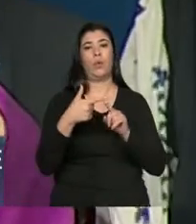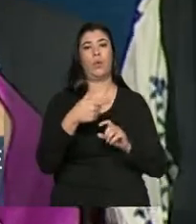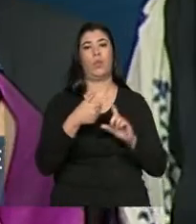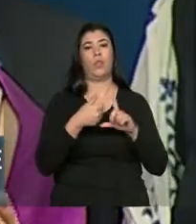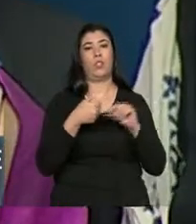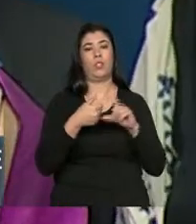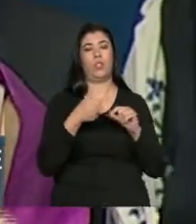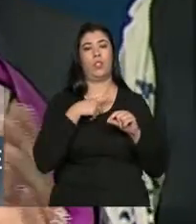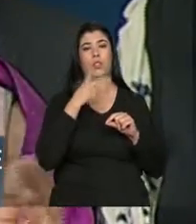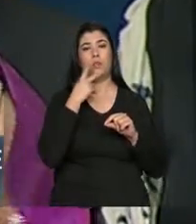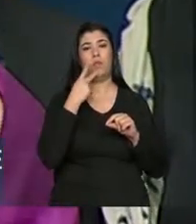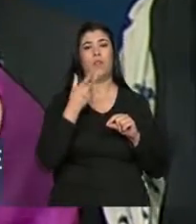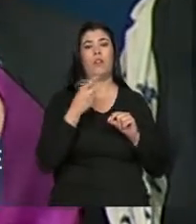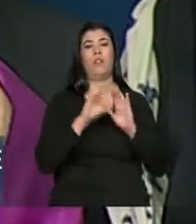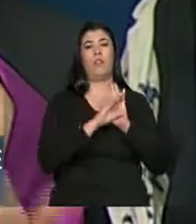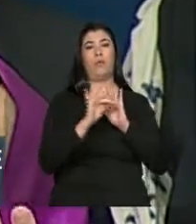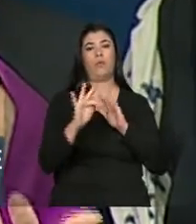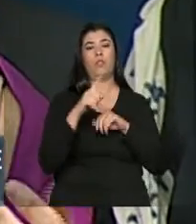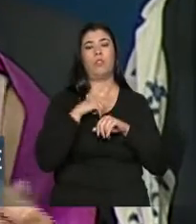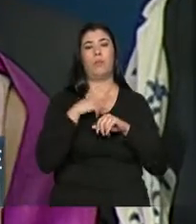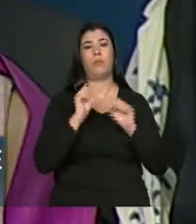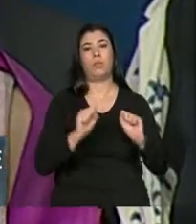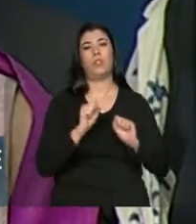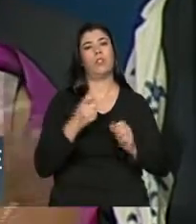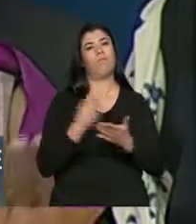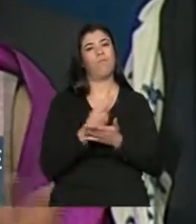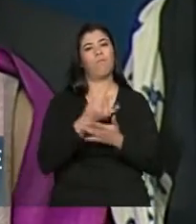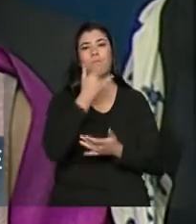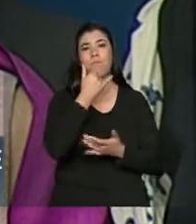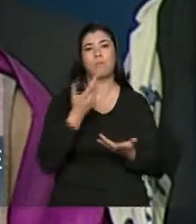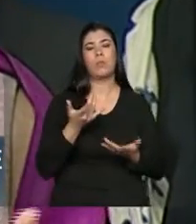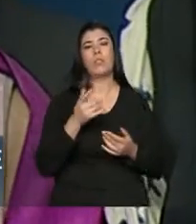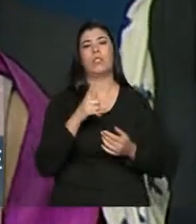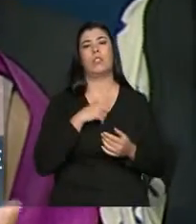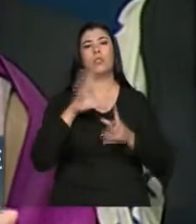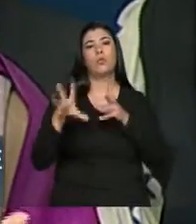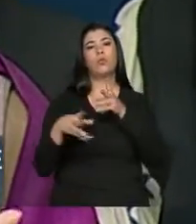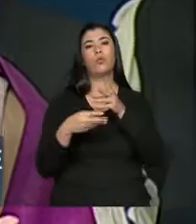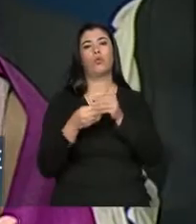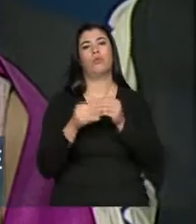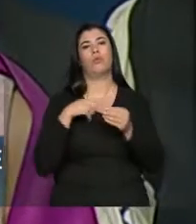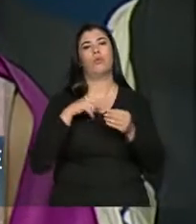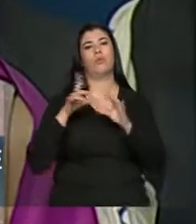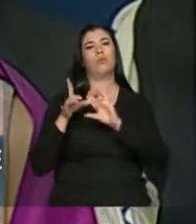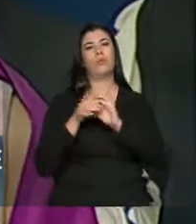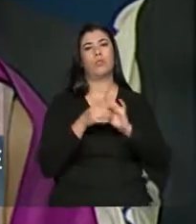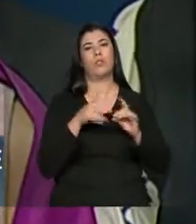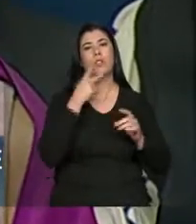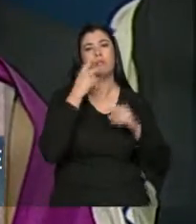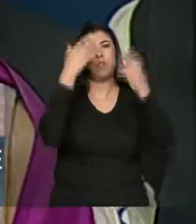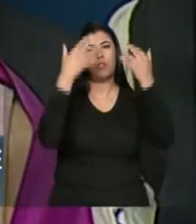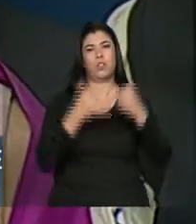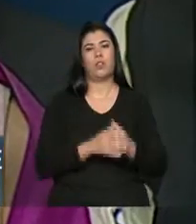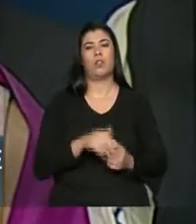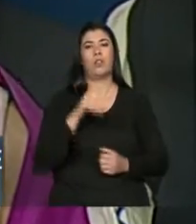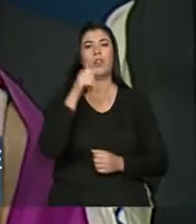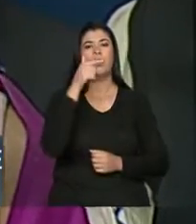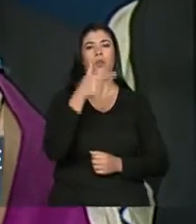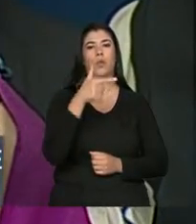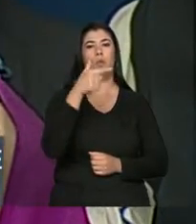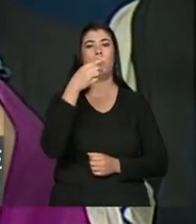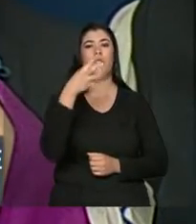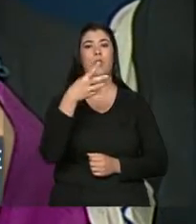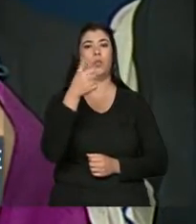que dizem a respeito de exploração sexual interna e internacional, pode ter tido equívoco de juntar, porque realmente não faz esse sentido, porque a gente fala 231